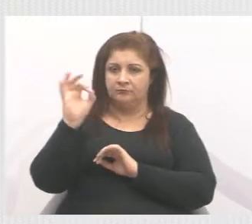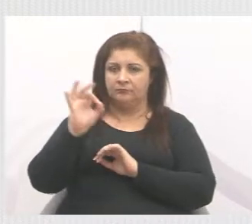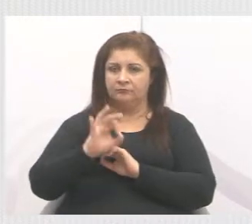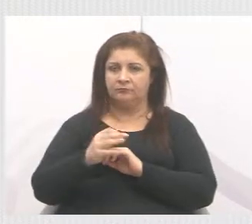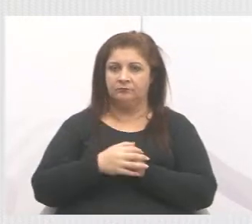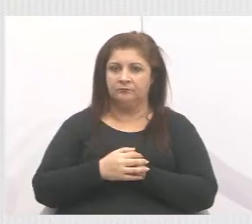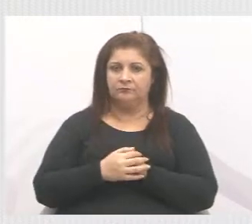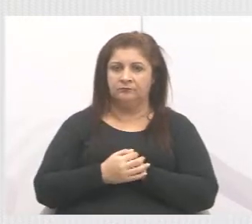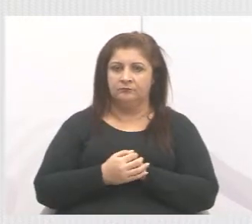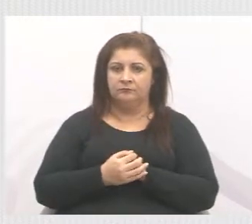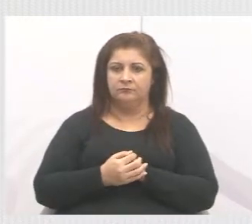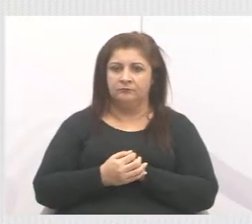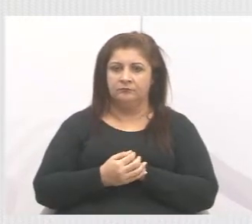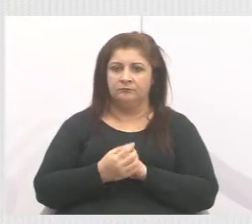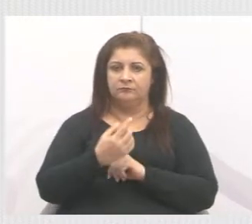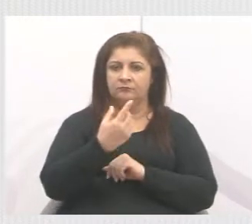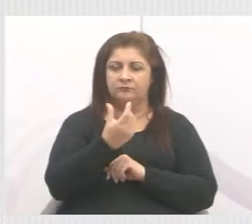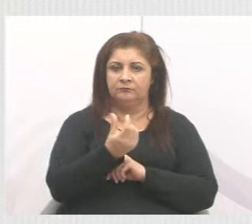seria